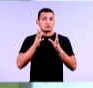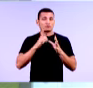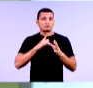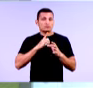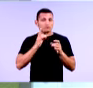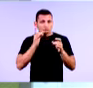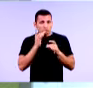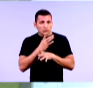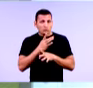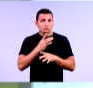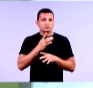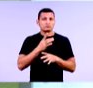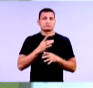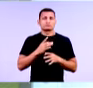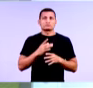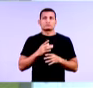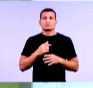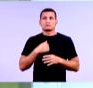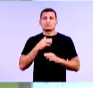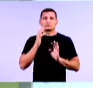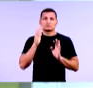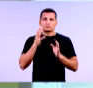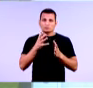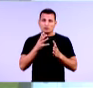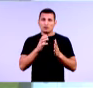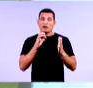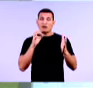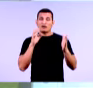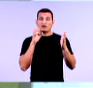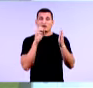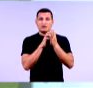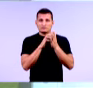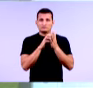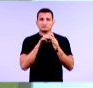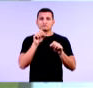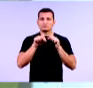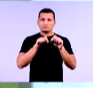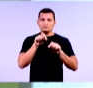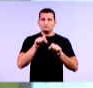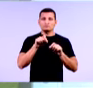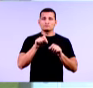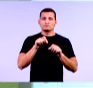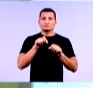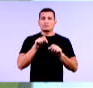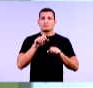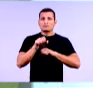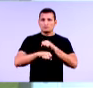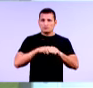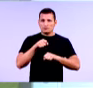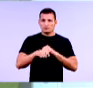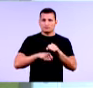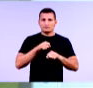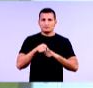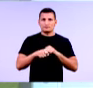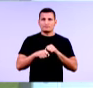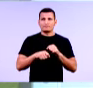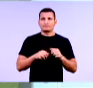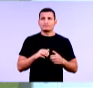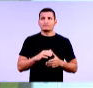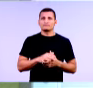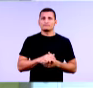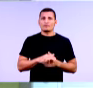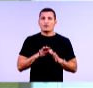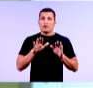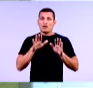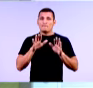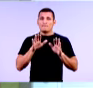essa ideia, né? Eu já classifiquei o que seria, eu já defini para mim o que seria uma bicicleta. Agora, toda vez